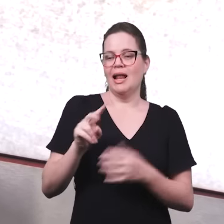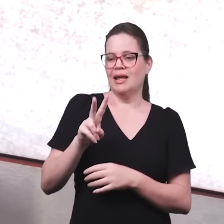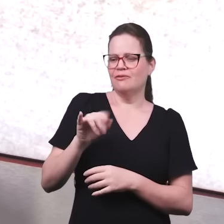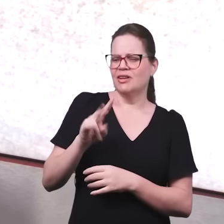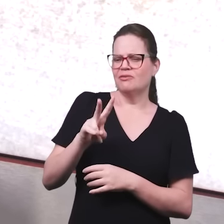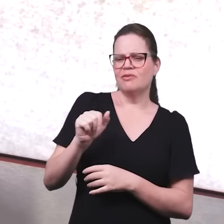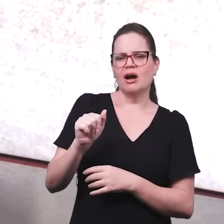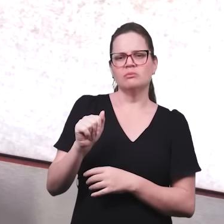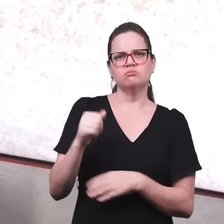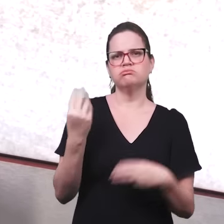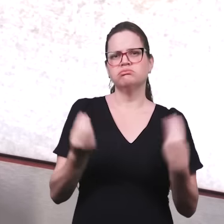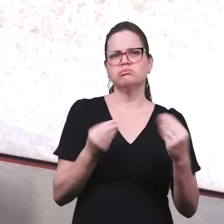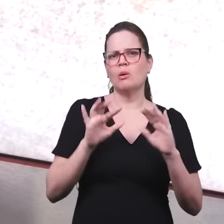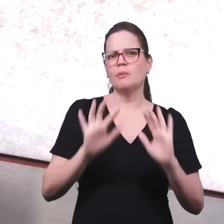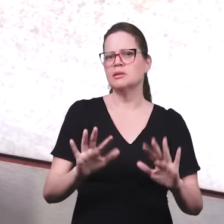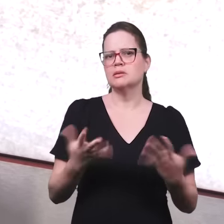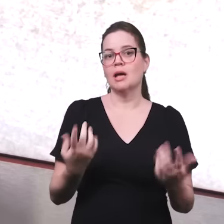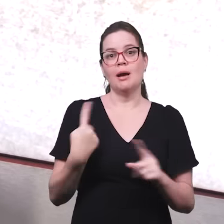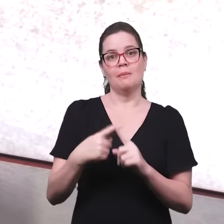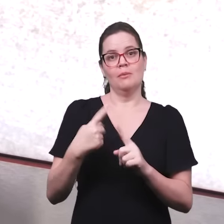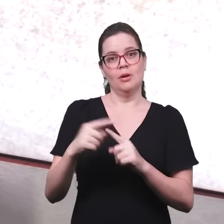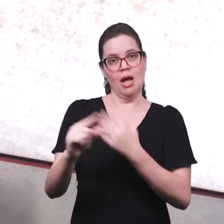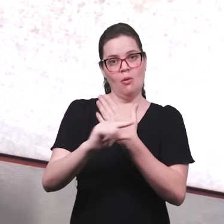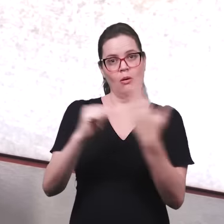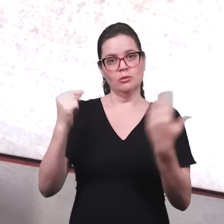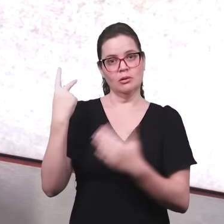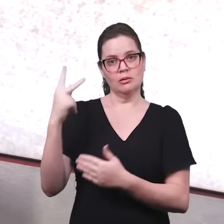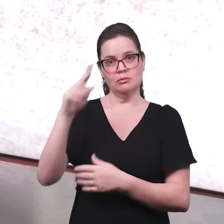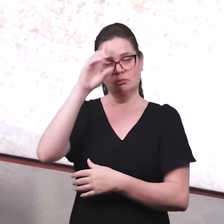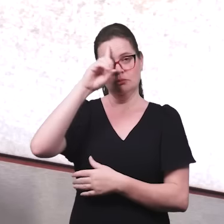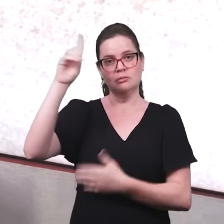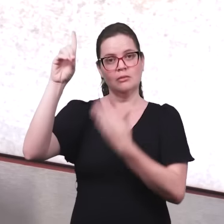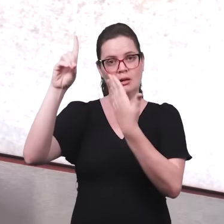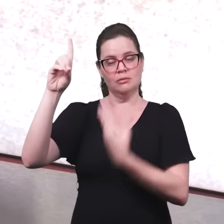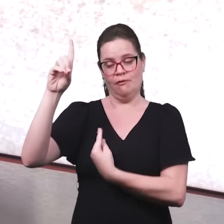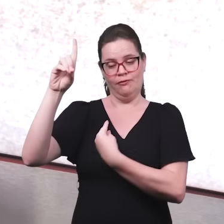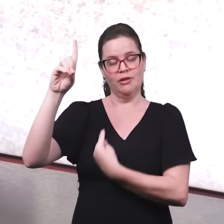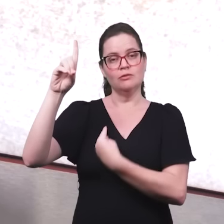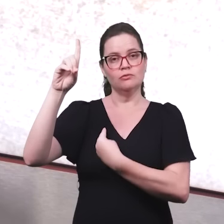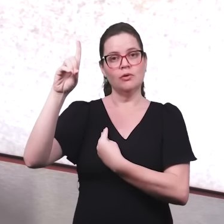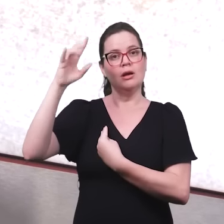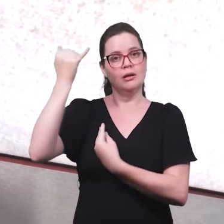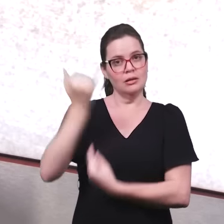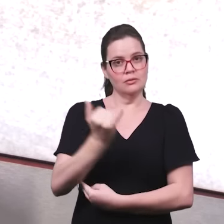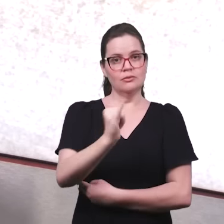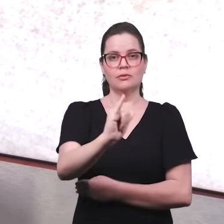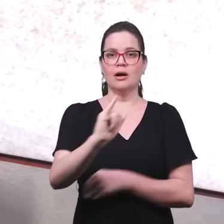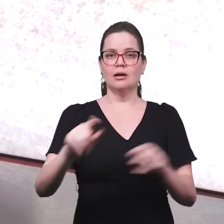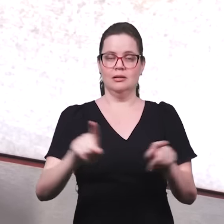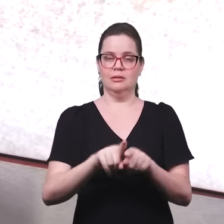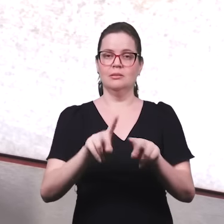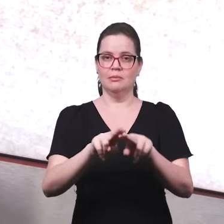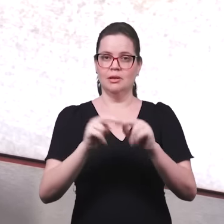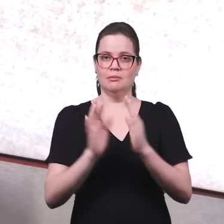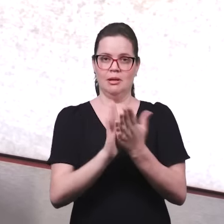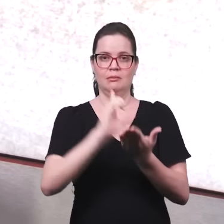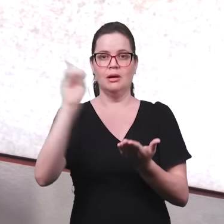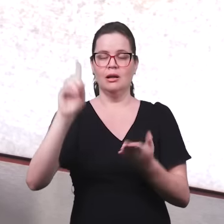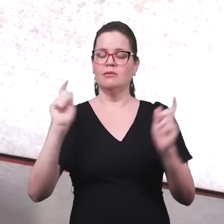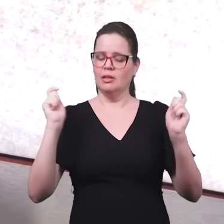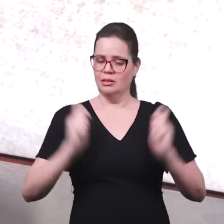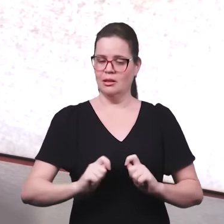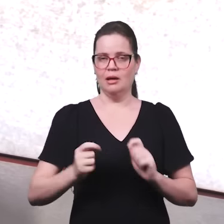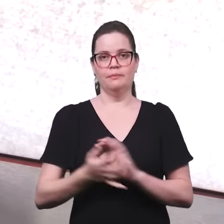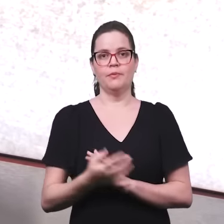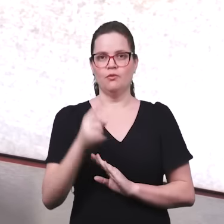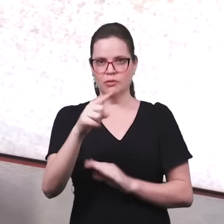ela é viva? Porque o autor dela está vivo. E mais, ele está vivo e ele fala através da sua palavra.